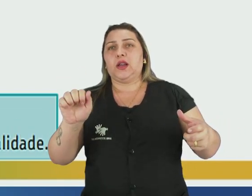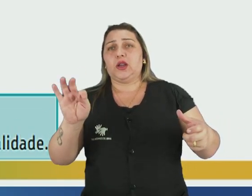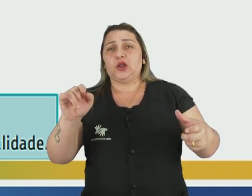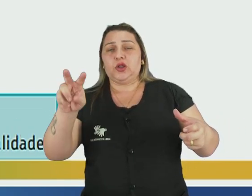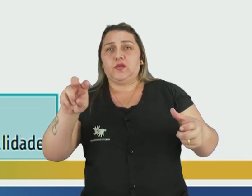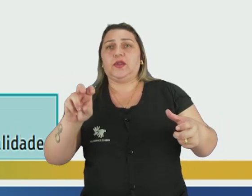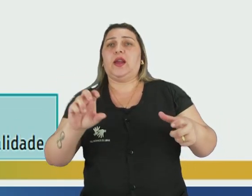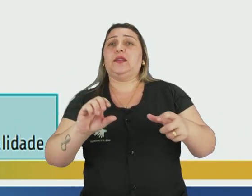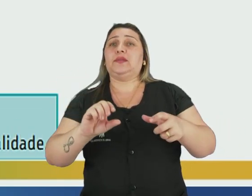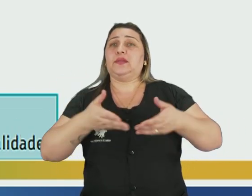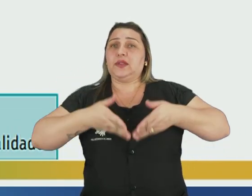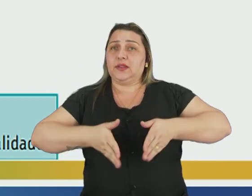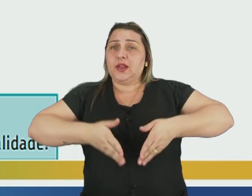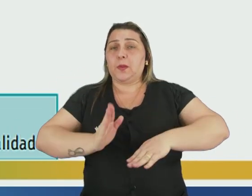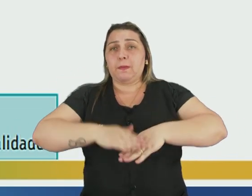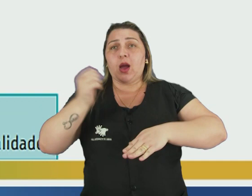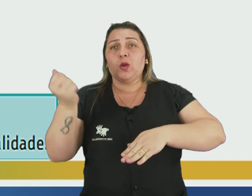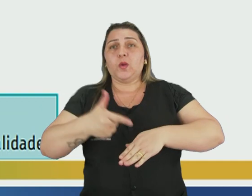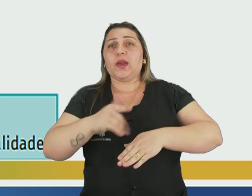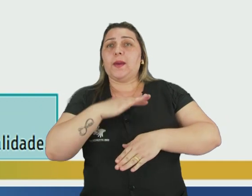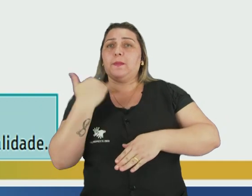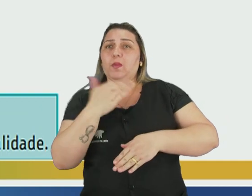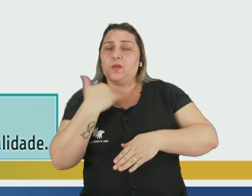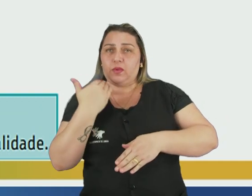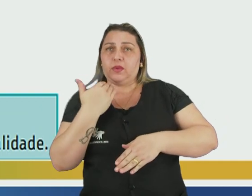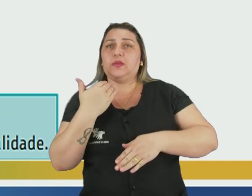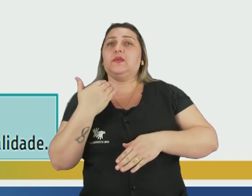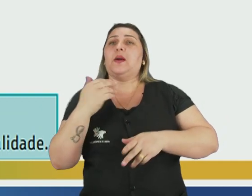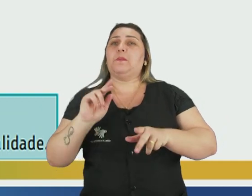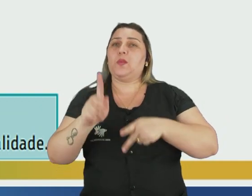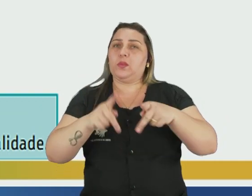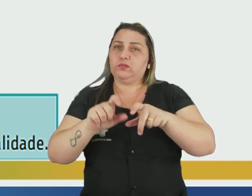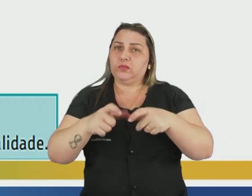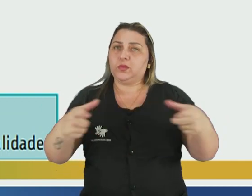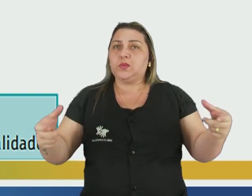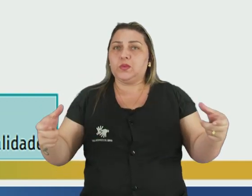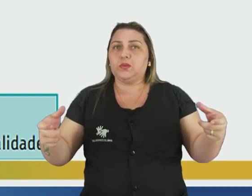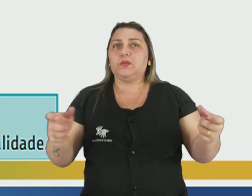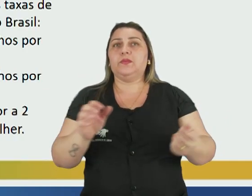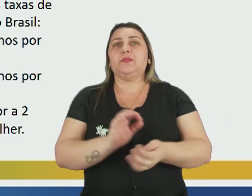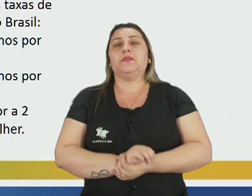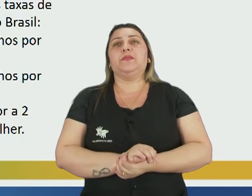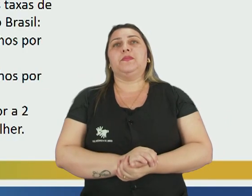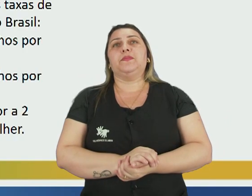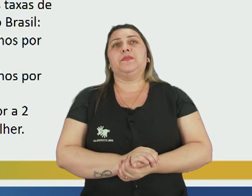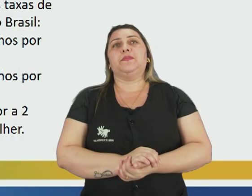mais do que morrendo. Se está nascendo mais do que morrendo, a tendência da população é crescer.